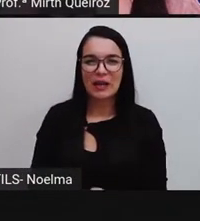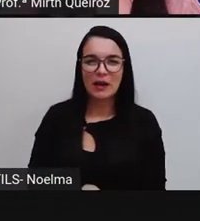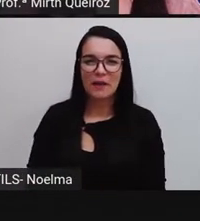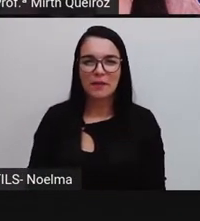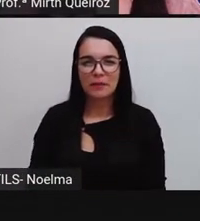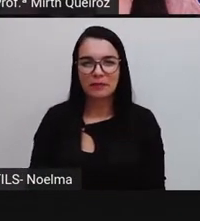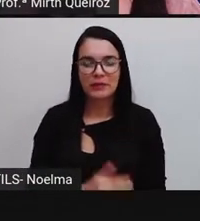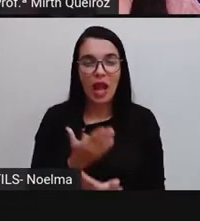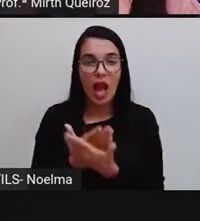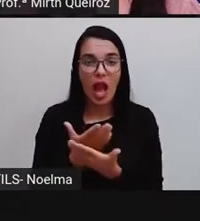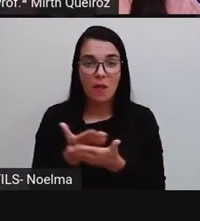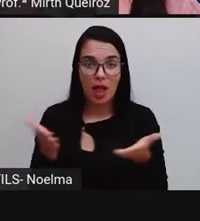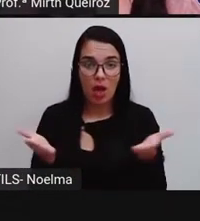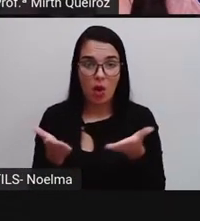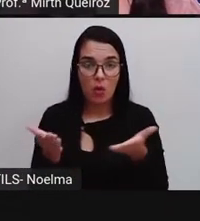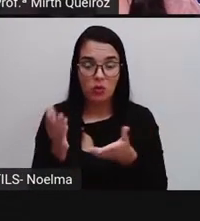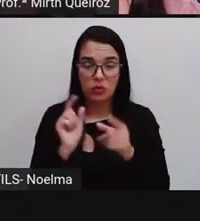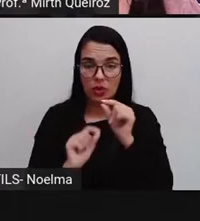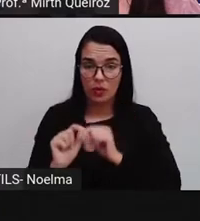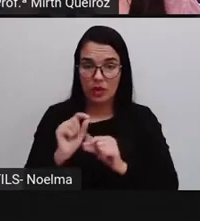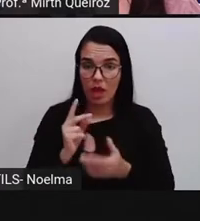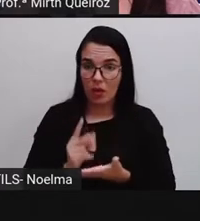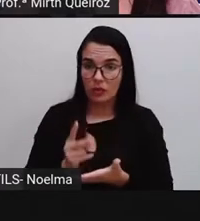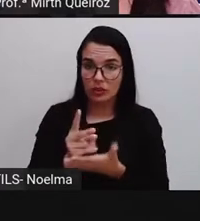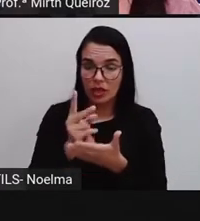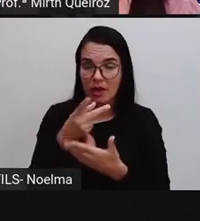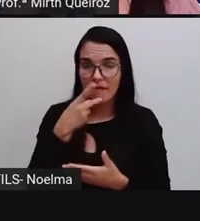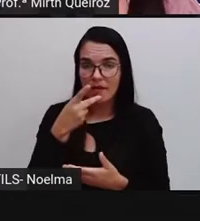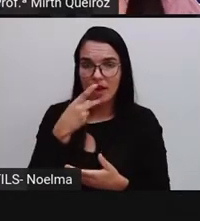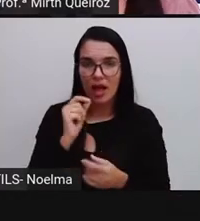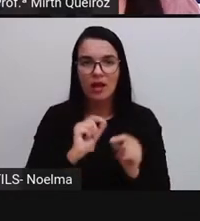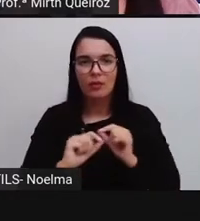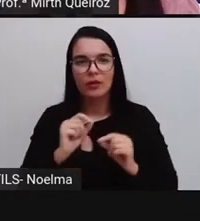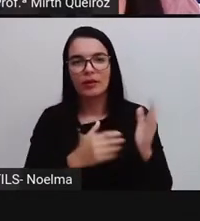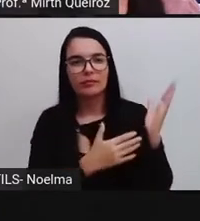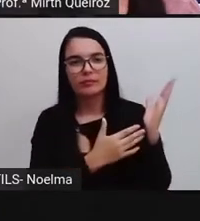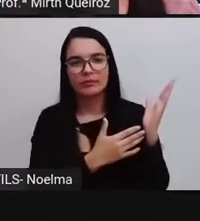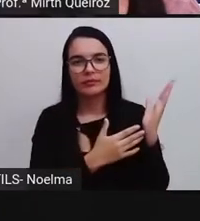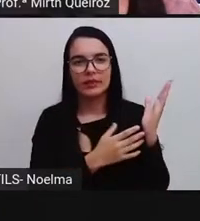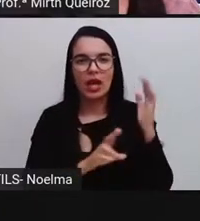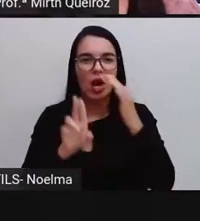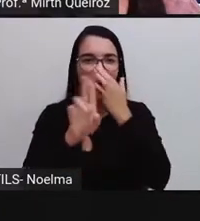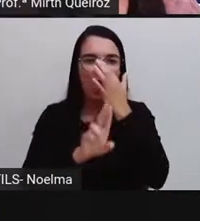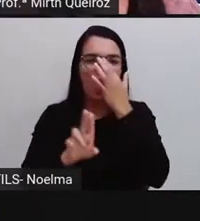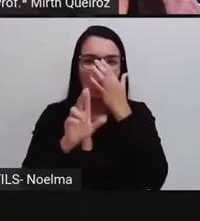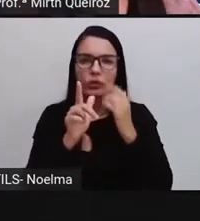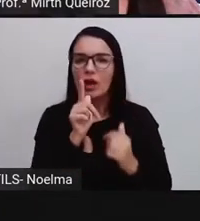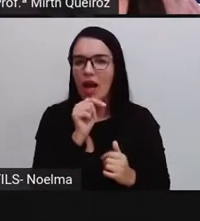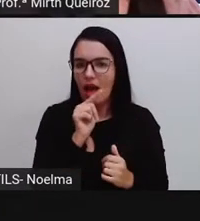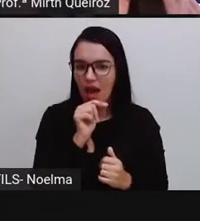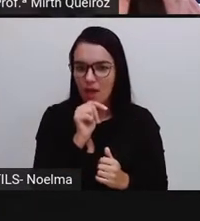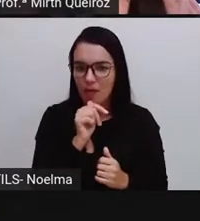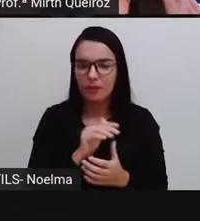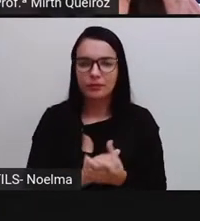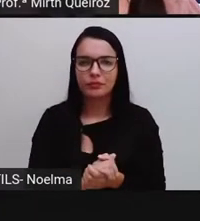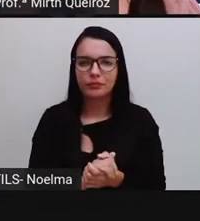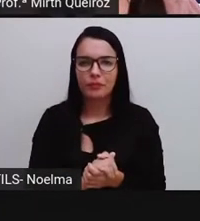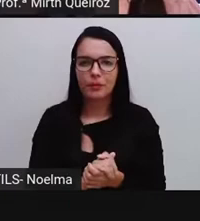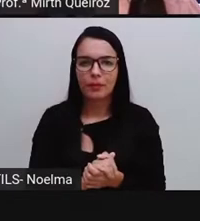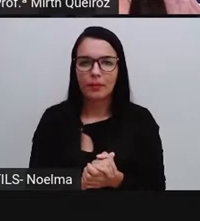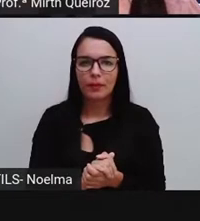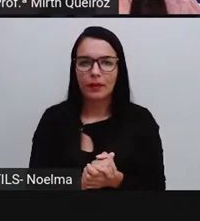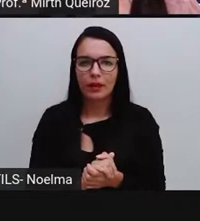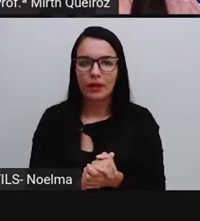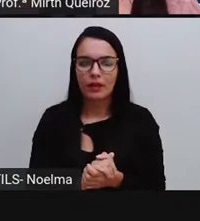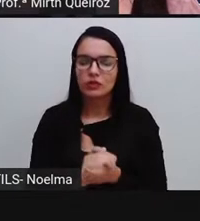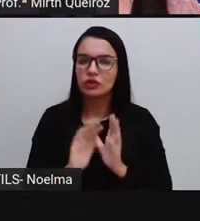tá na onde hoje nós continuaremos a falar sobre a água né a água aí que a